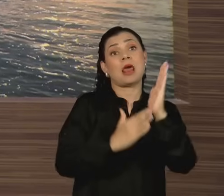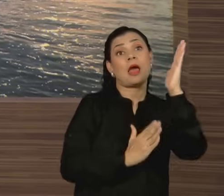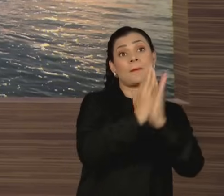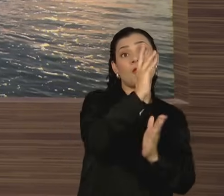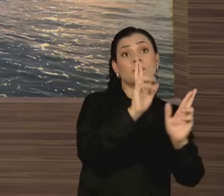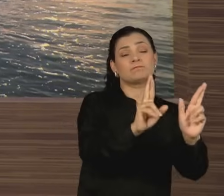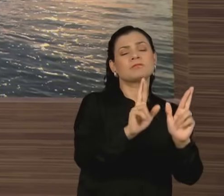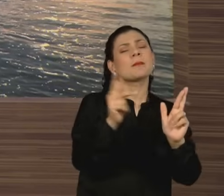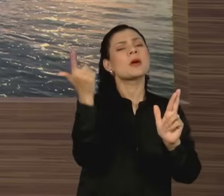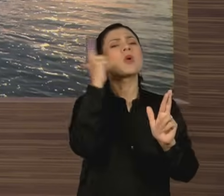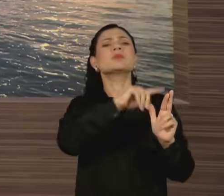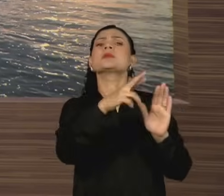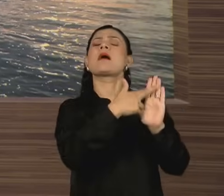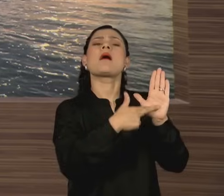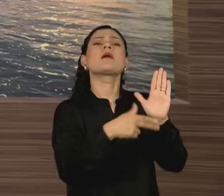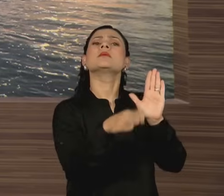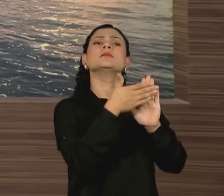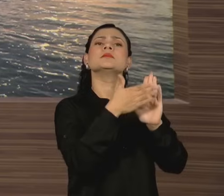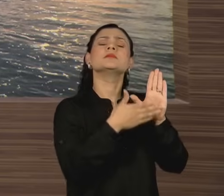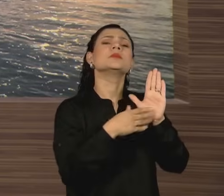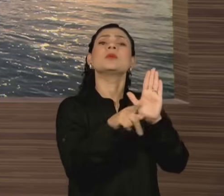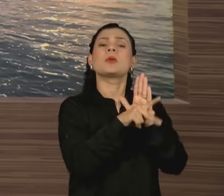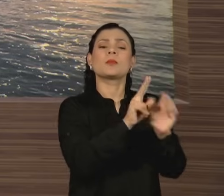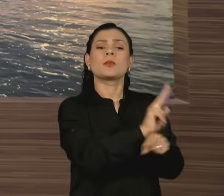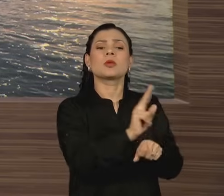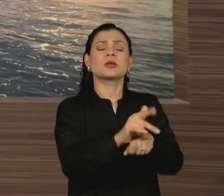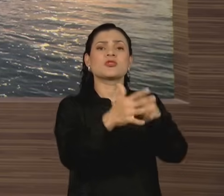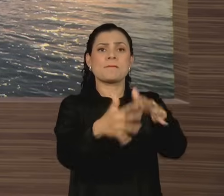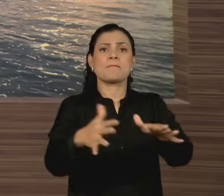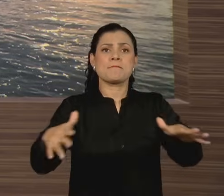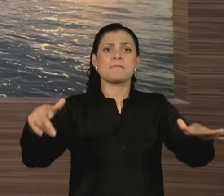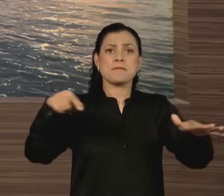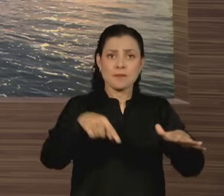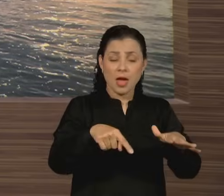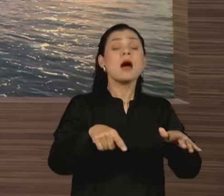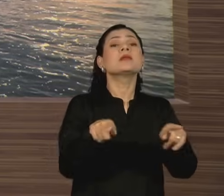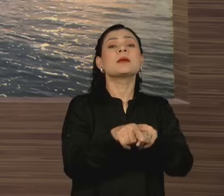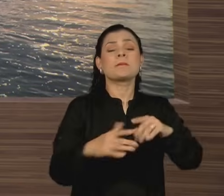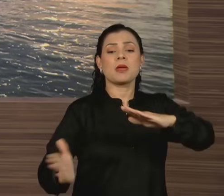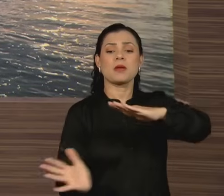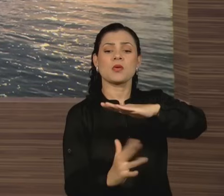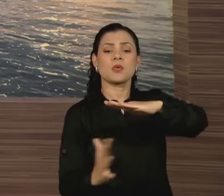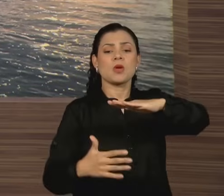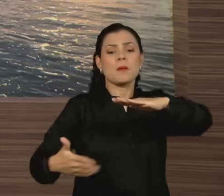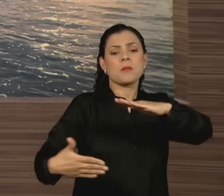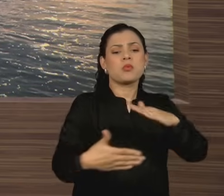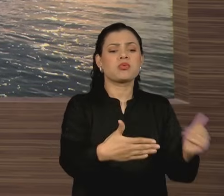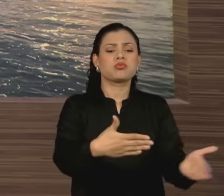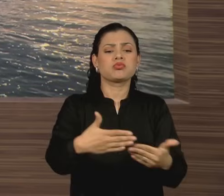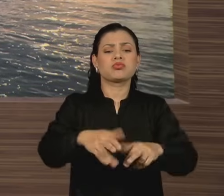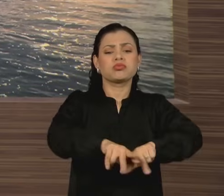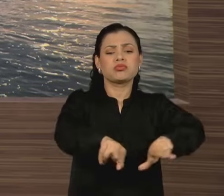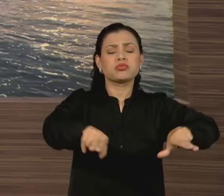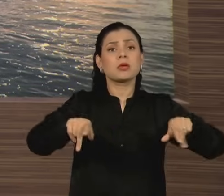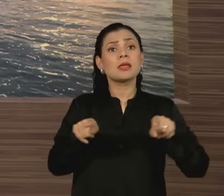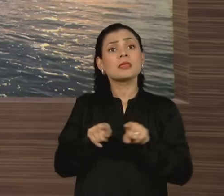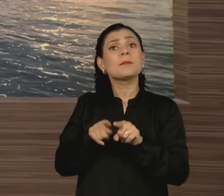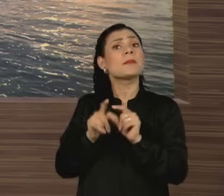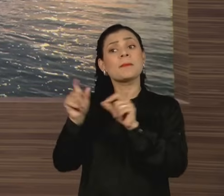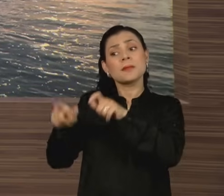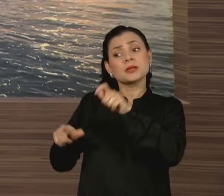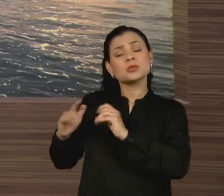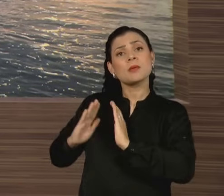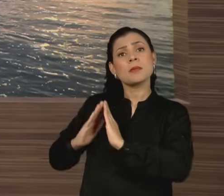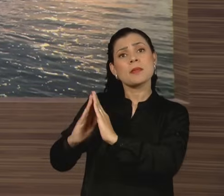que seja estabelecida a Política Nacional de Proteção dos Oceanos, das espécies marinhas e das comunidades que dependem